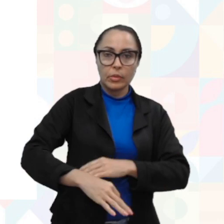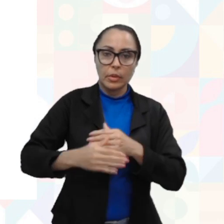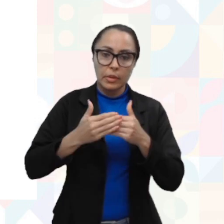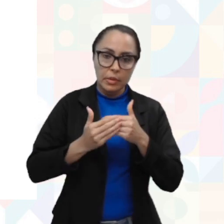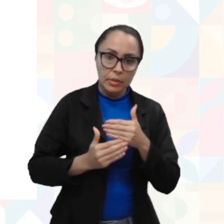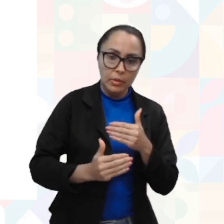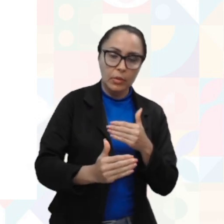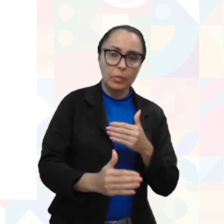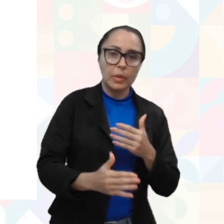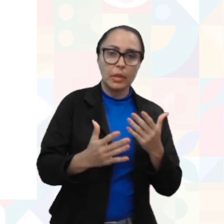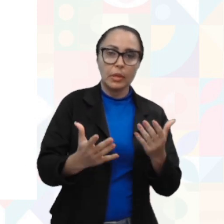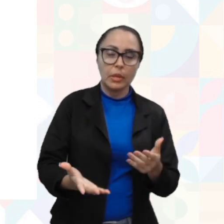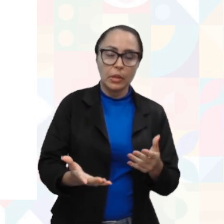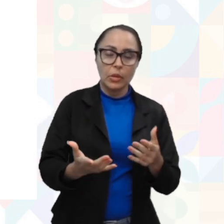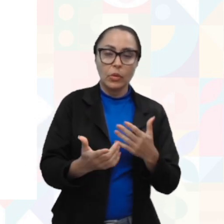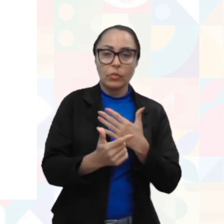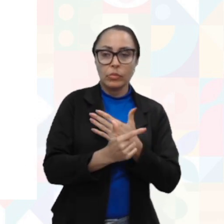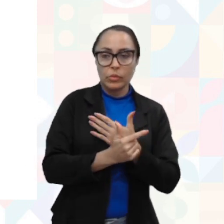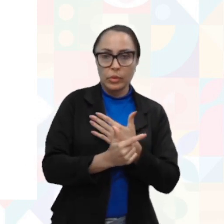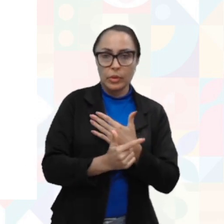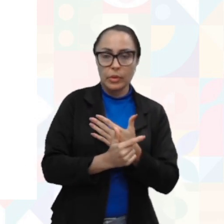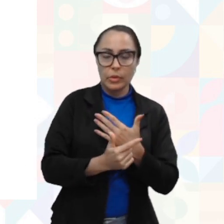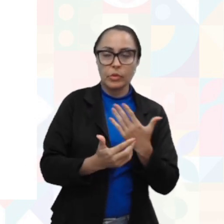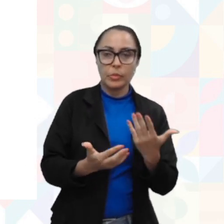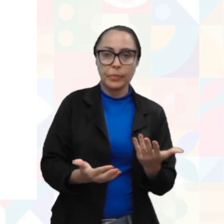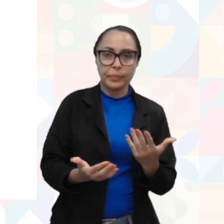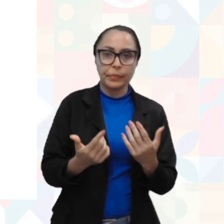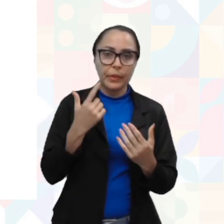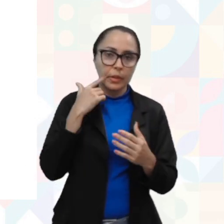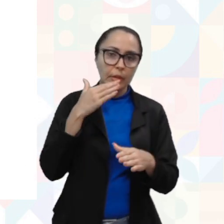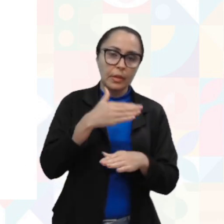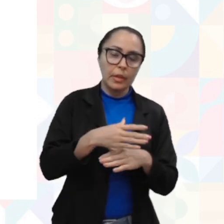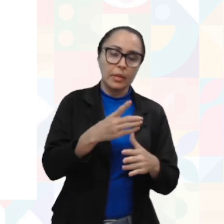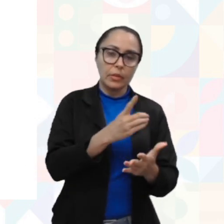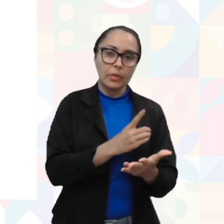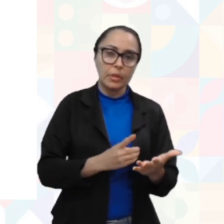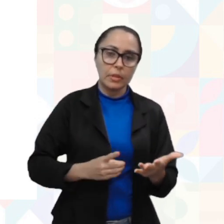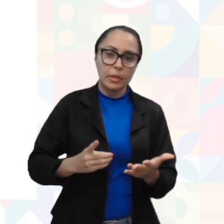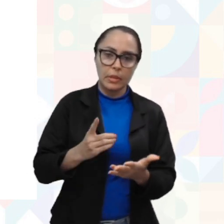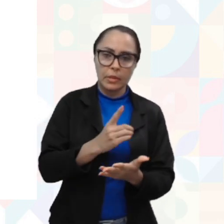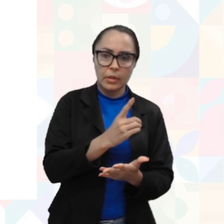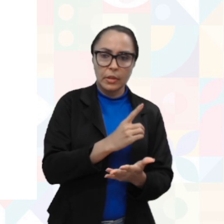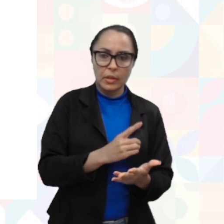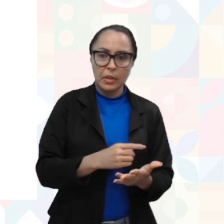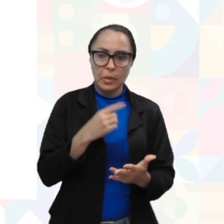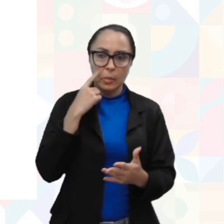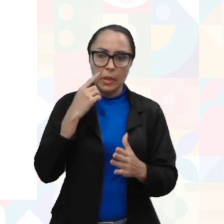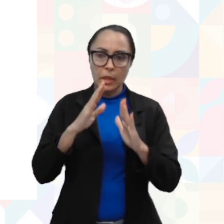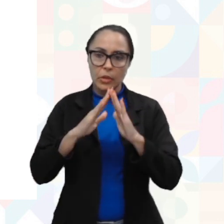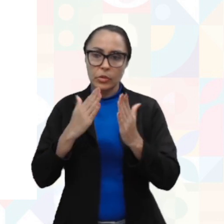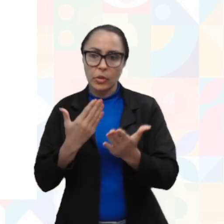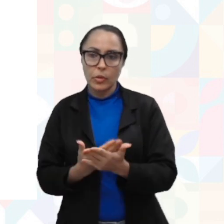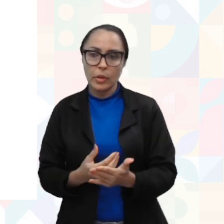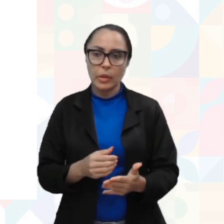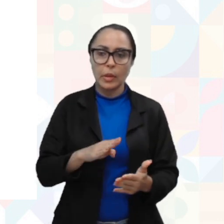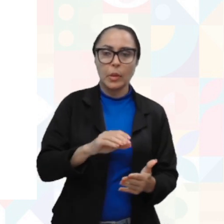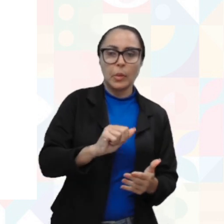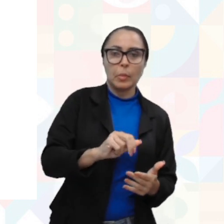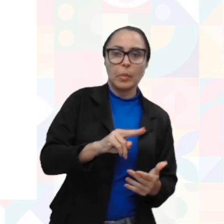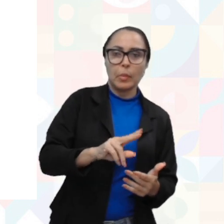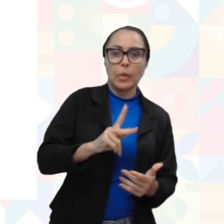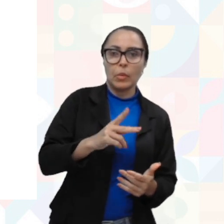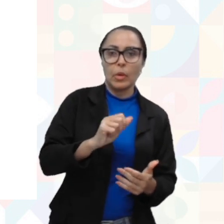Inicialmente, né, o funcionalismo ele vai entrar no design gráfico pela Bauhaus, pela escola da Bauhaus. E ele vai ser